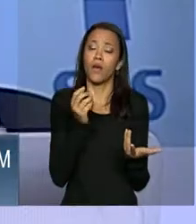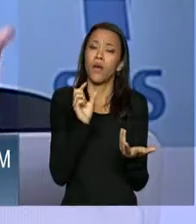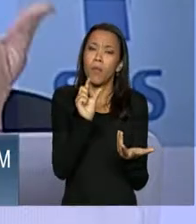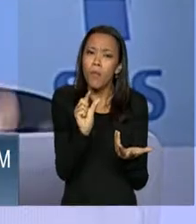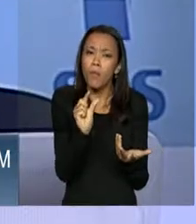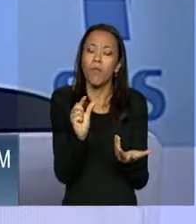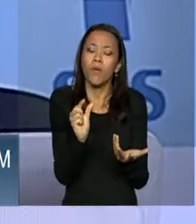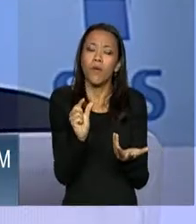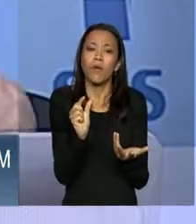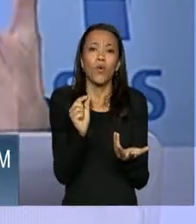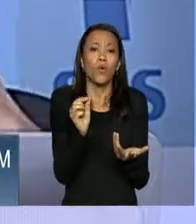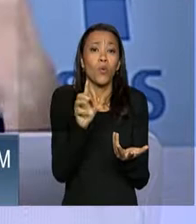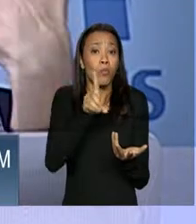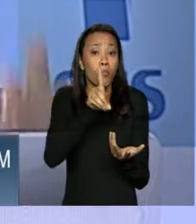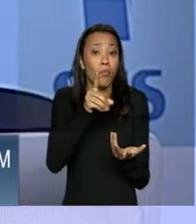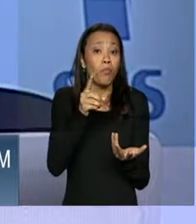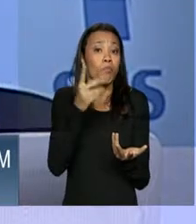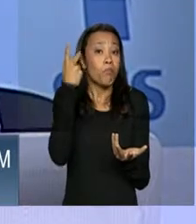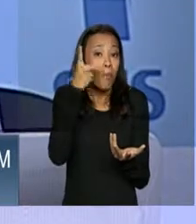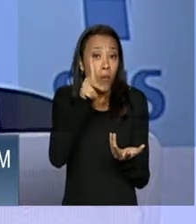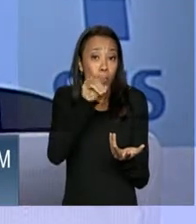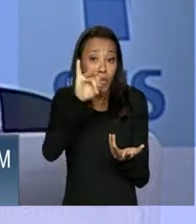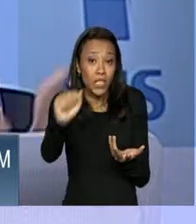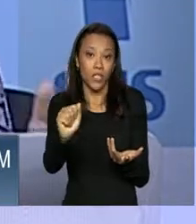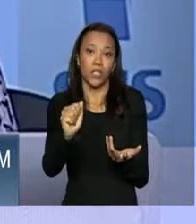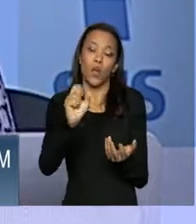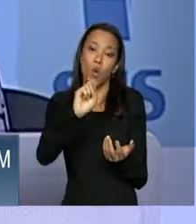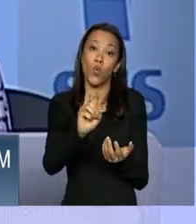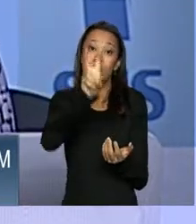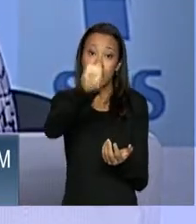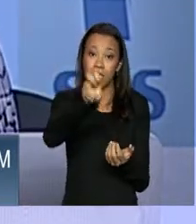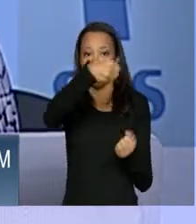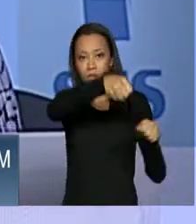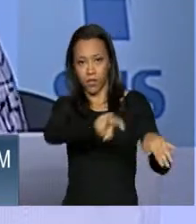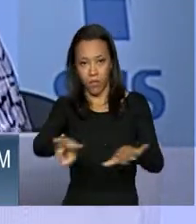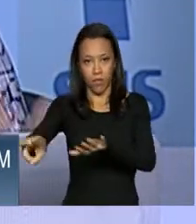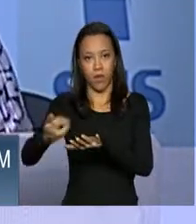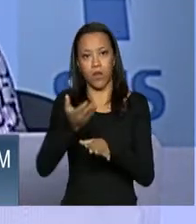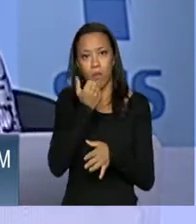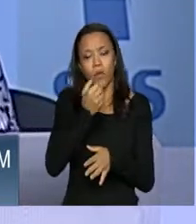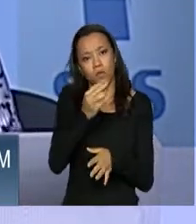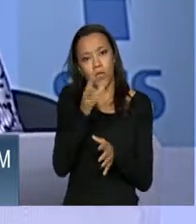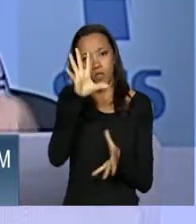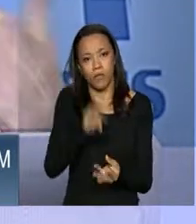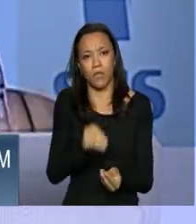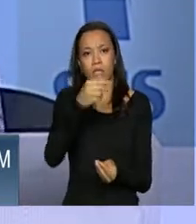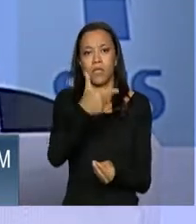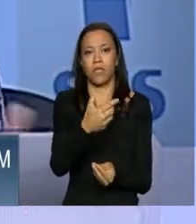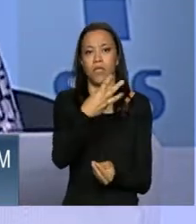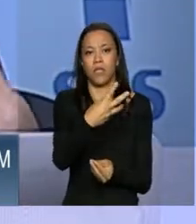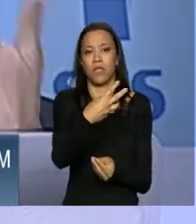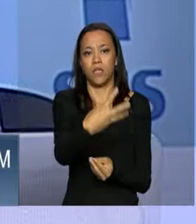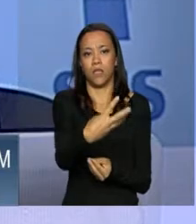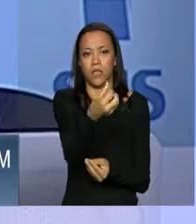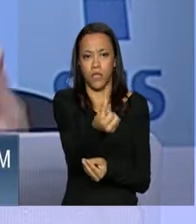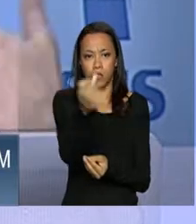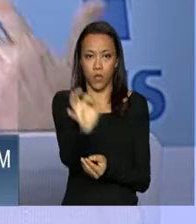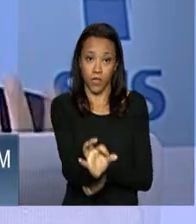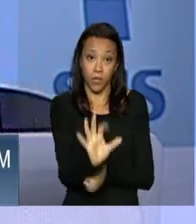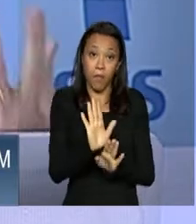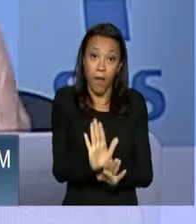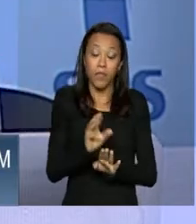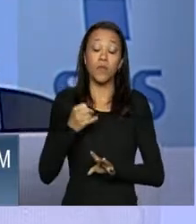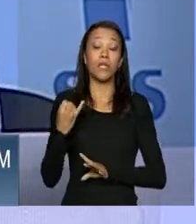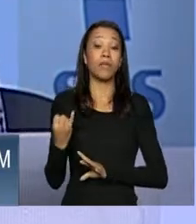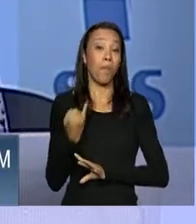porção por dia ou 5 porções durante a semana, 36%. Mas o indicador mais importante para o